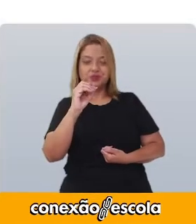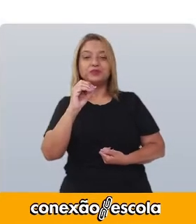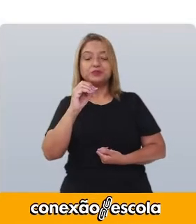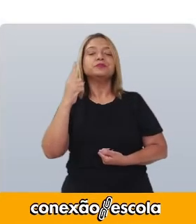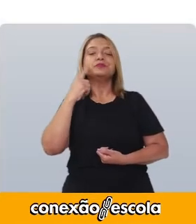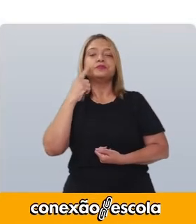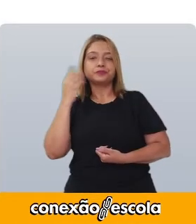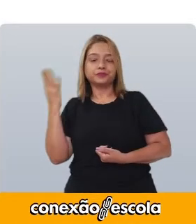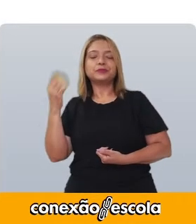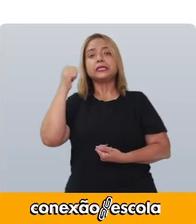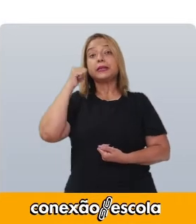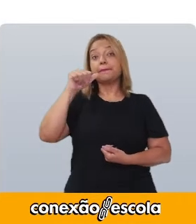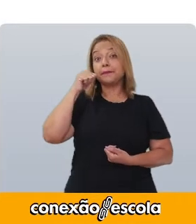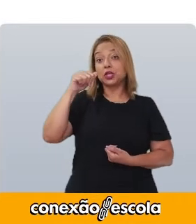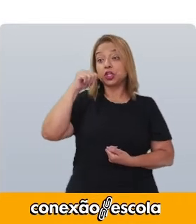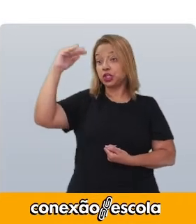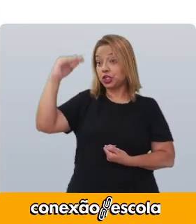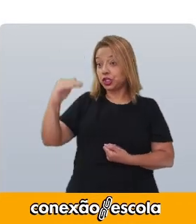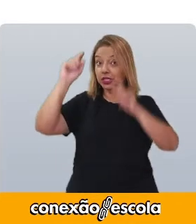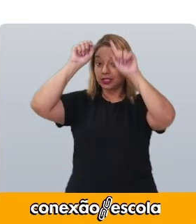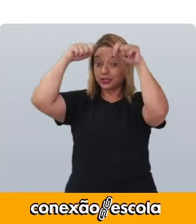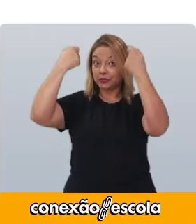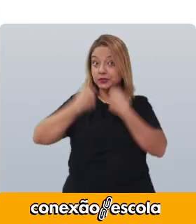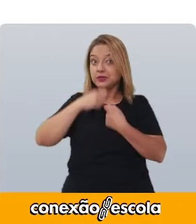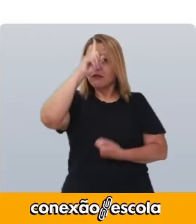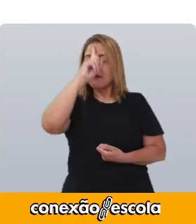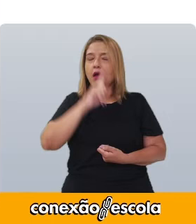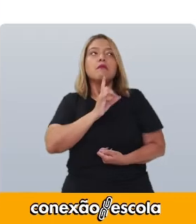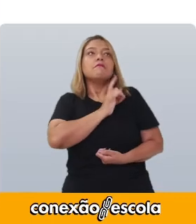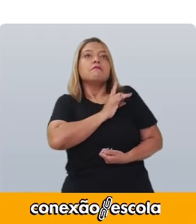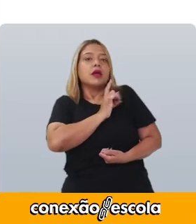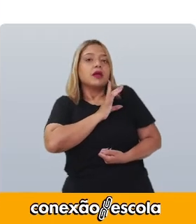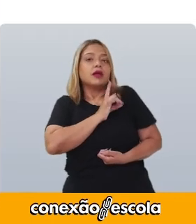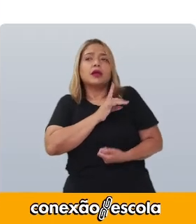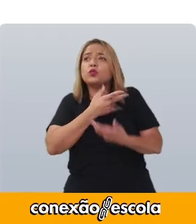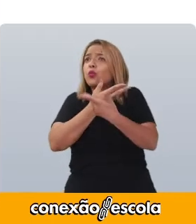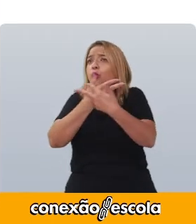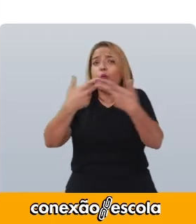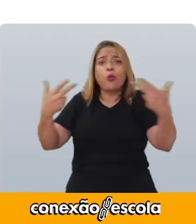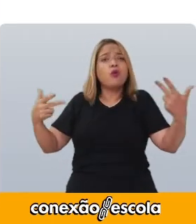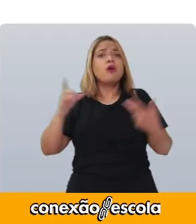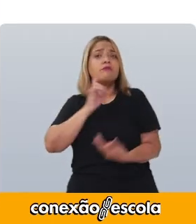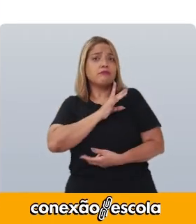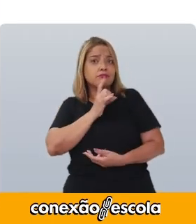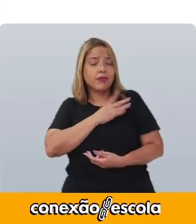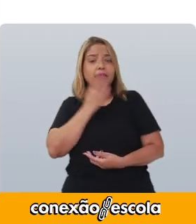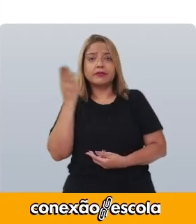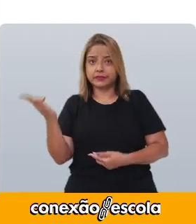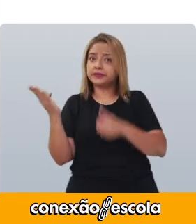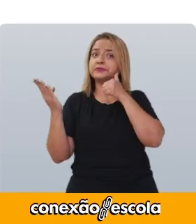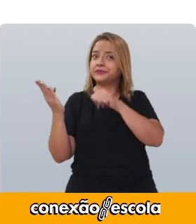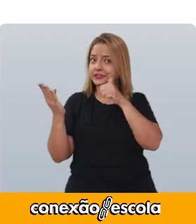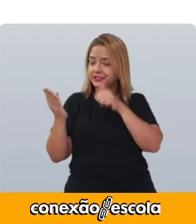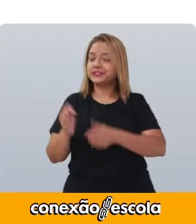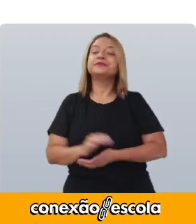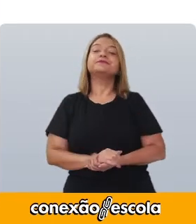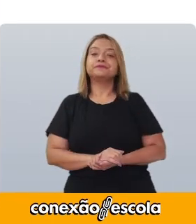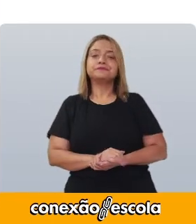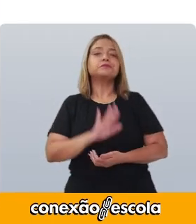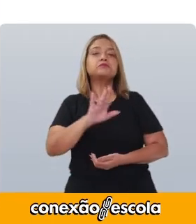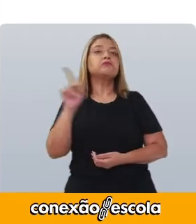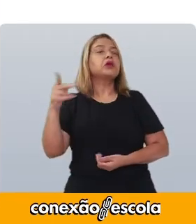Amarelo, amarelada de medo. Tinha medo de tudo, aquela Chapeuzinho. Já